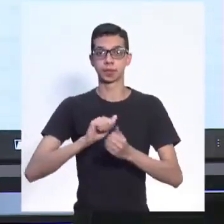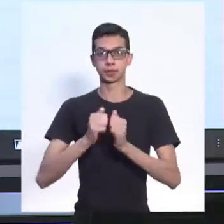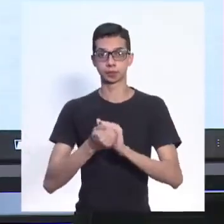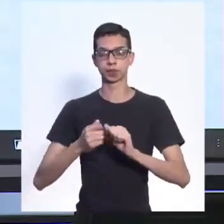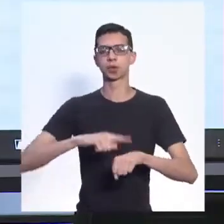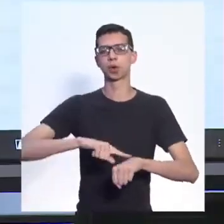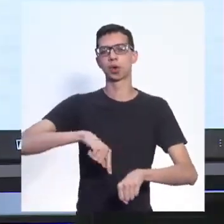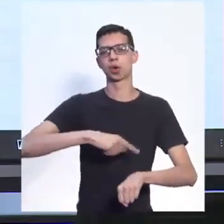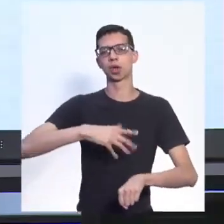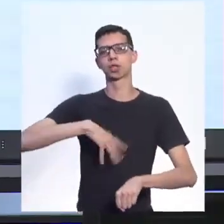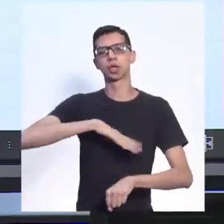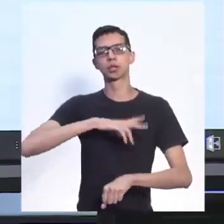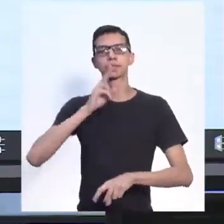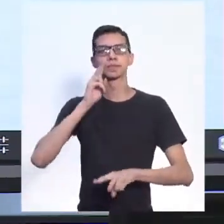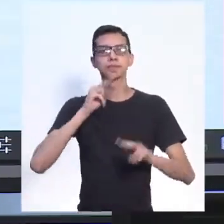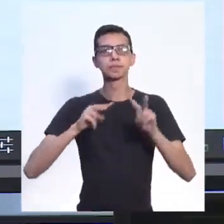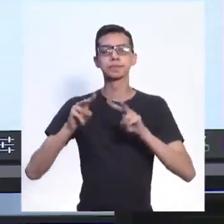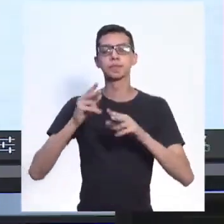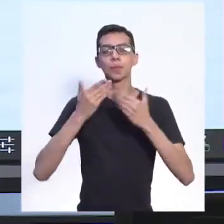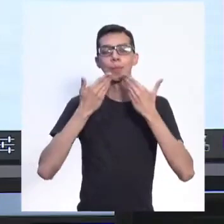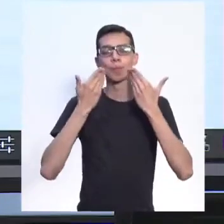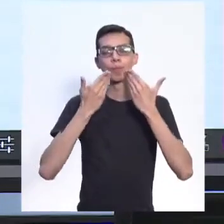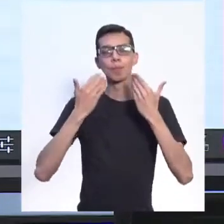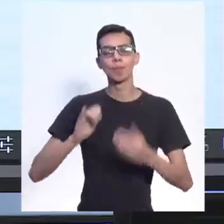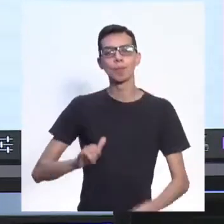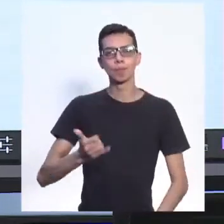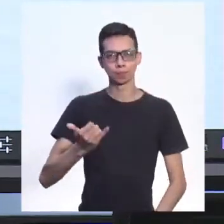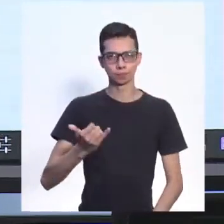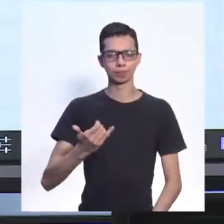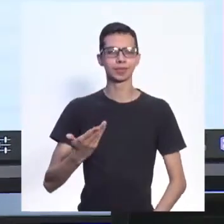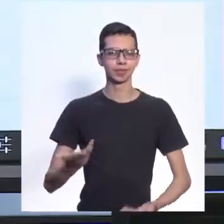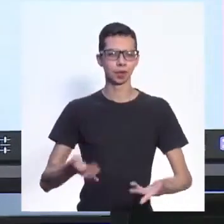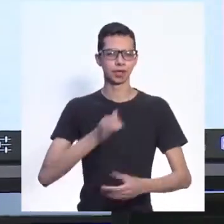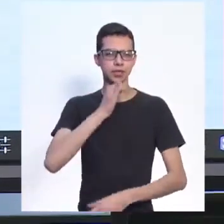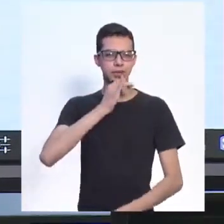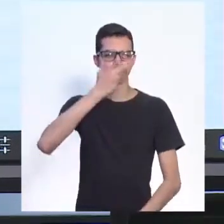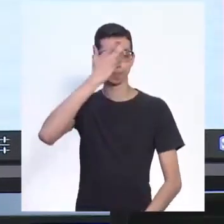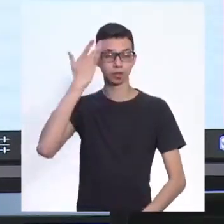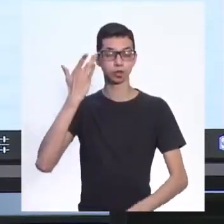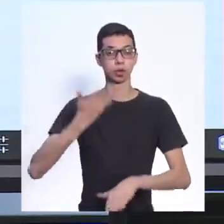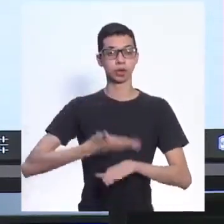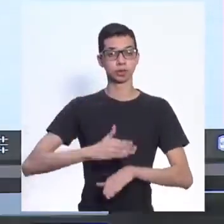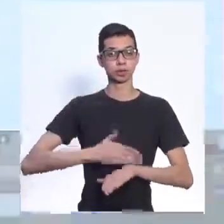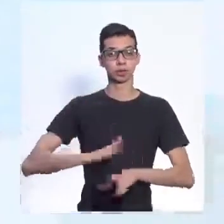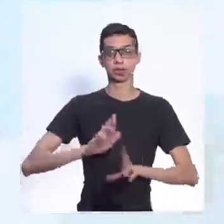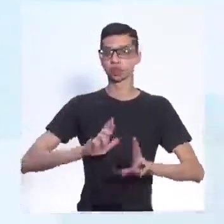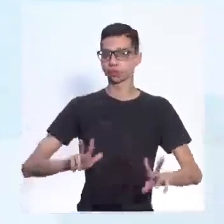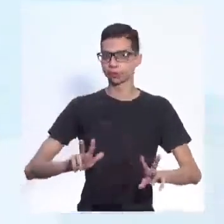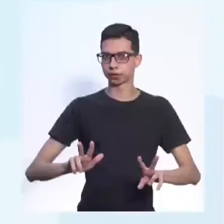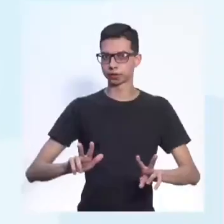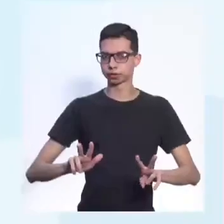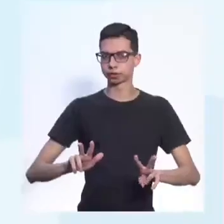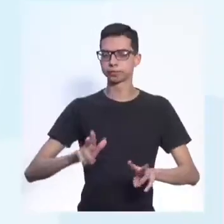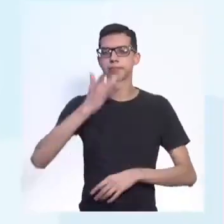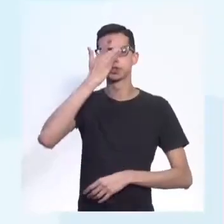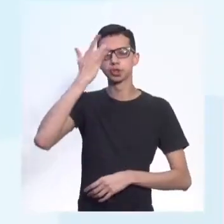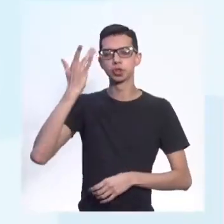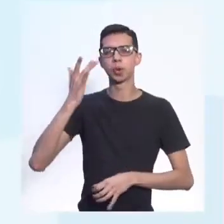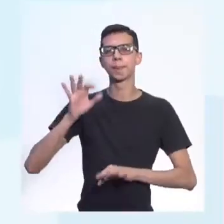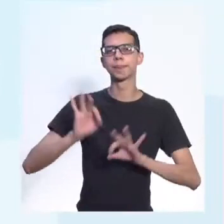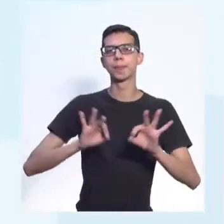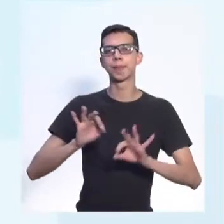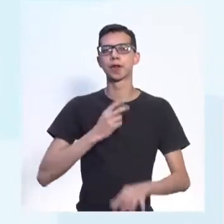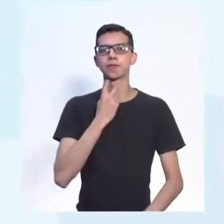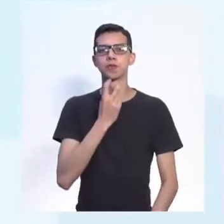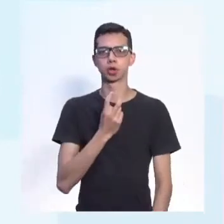vamos ver aí, né? Quem é o ensaiador, né? O ensaiador, ele é diferente do preparador vocal. Ele tem relação, mas ele é um outro profissional,